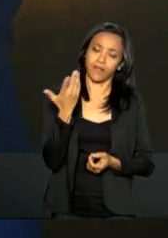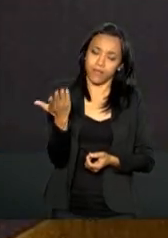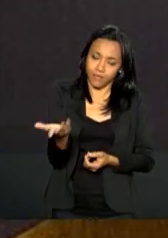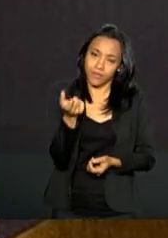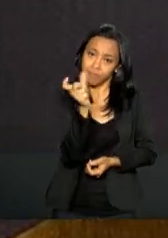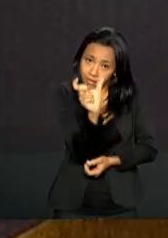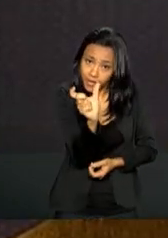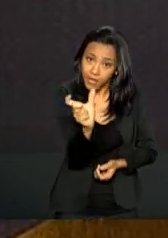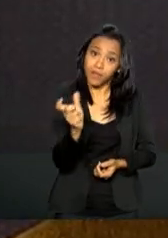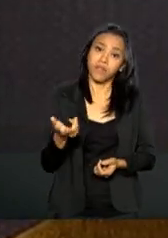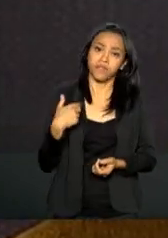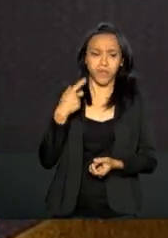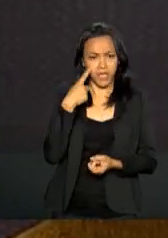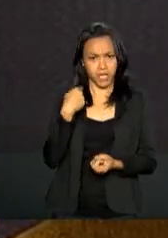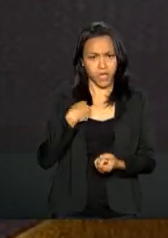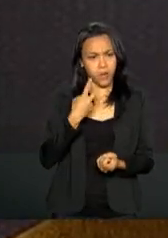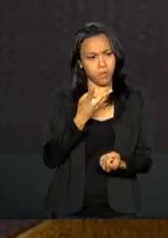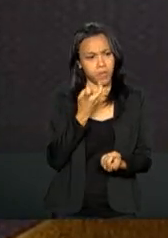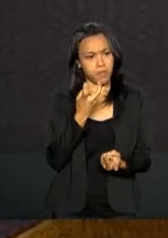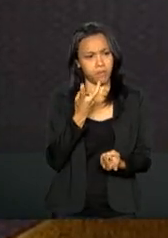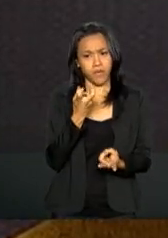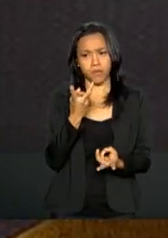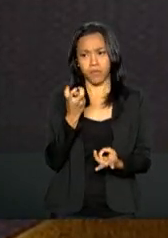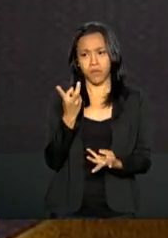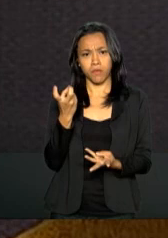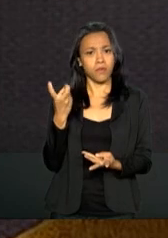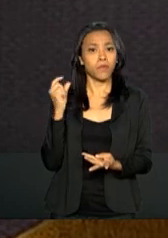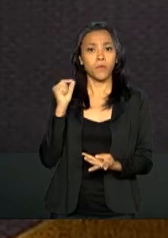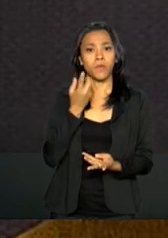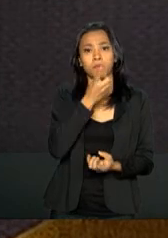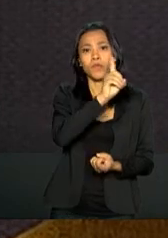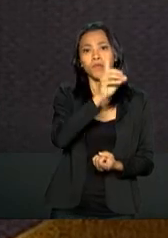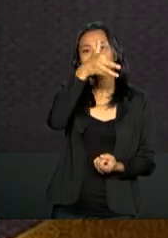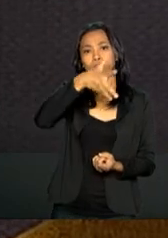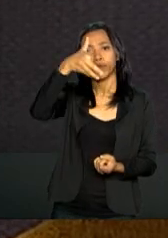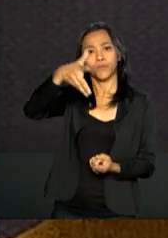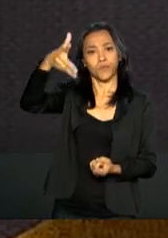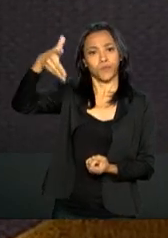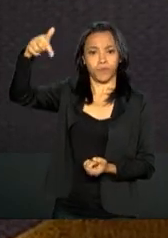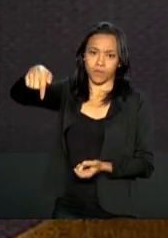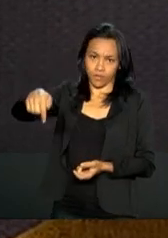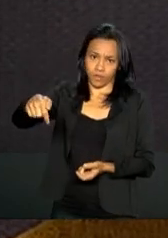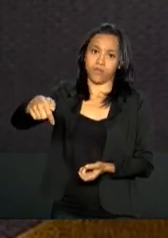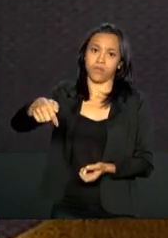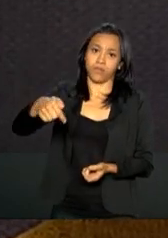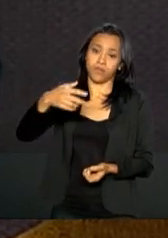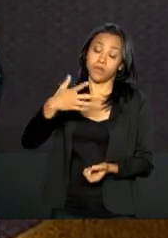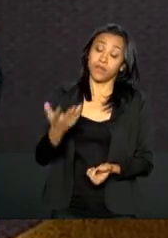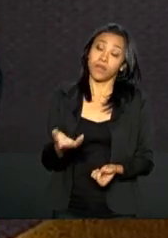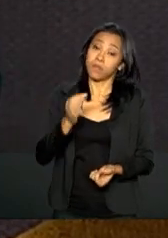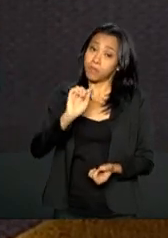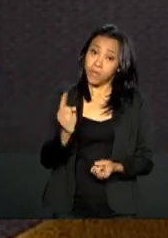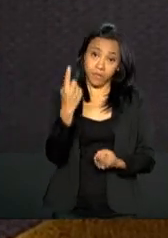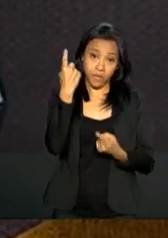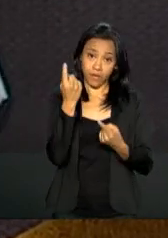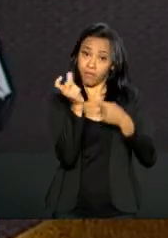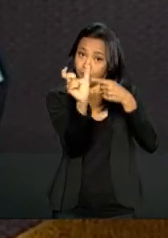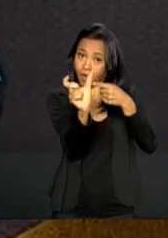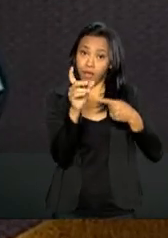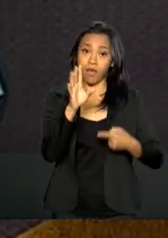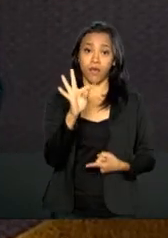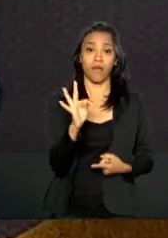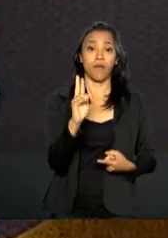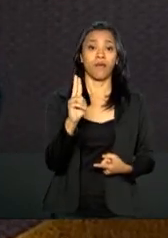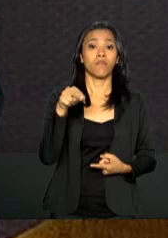toffoli pela senhora doutora raquel dodge e pelo gustavo a primeira palavra transparência a